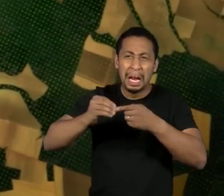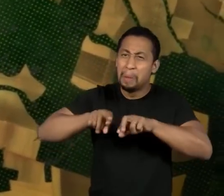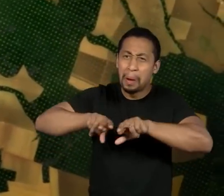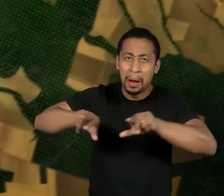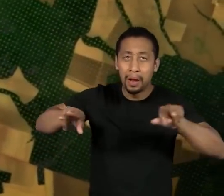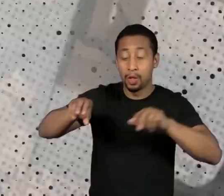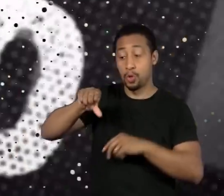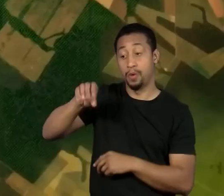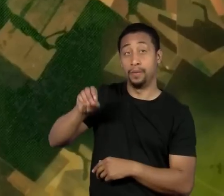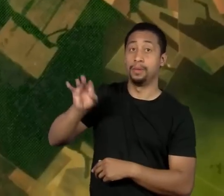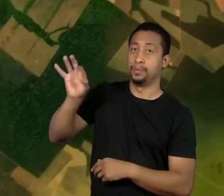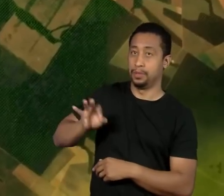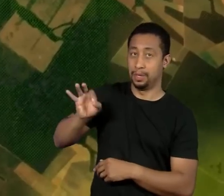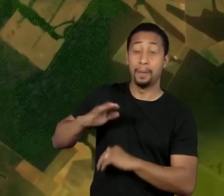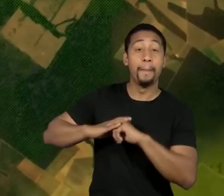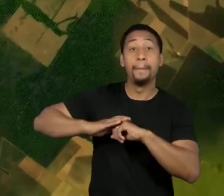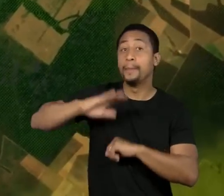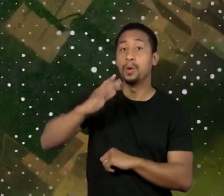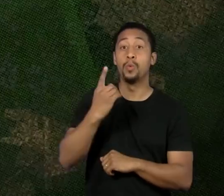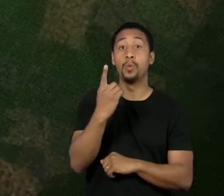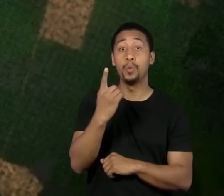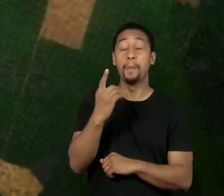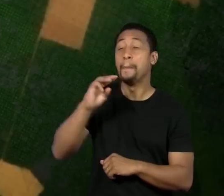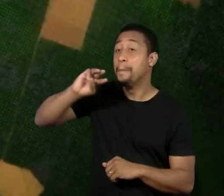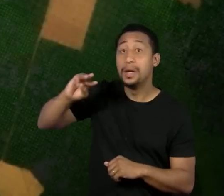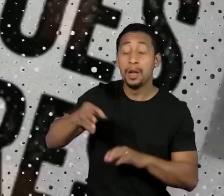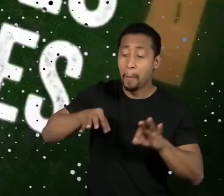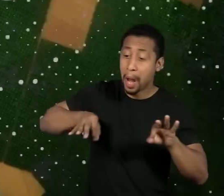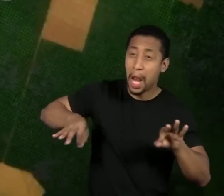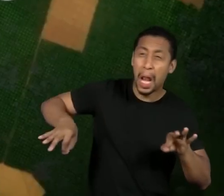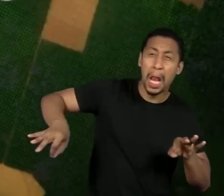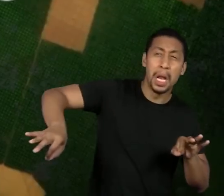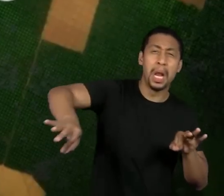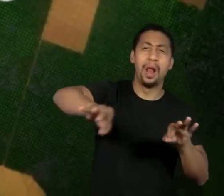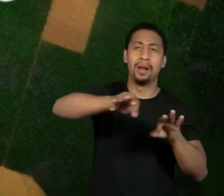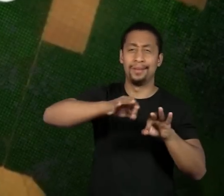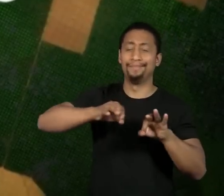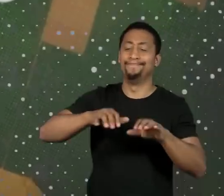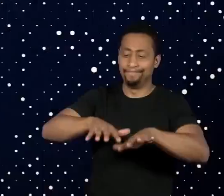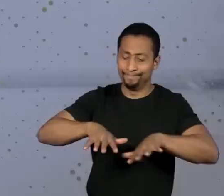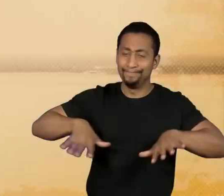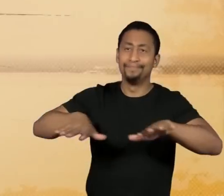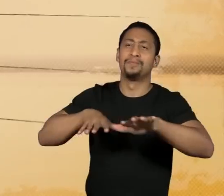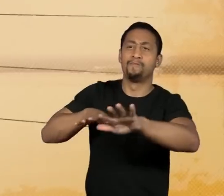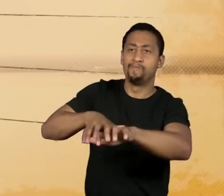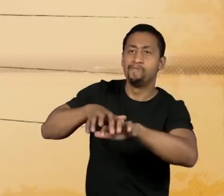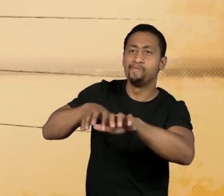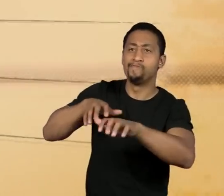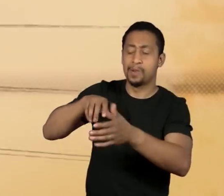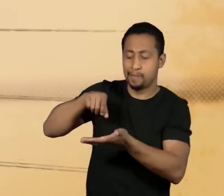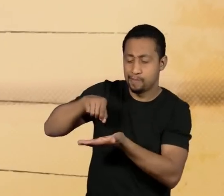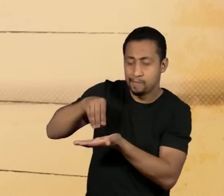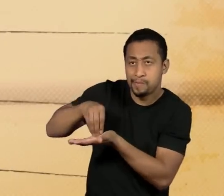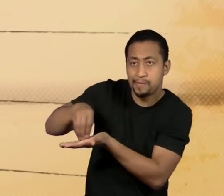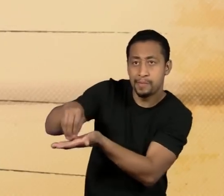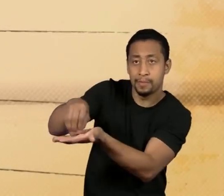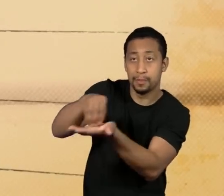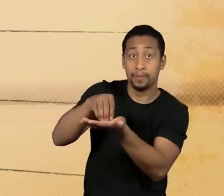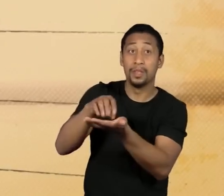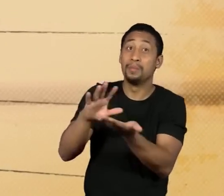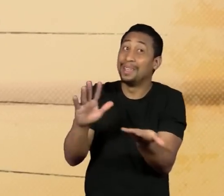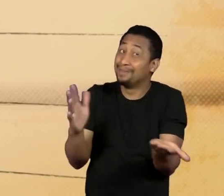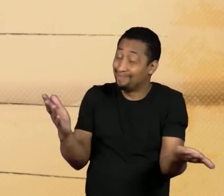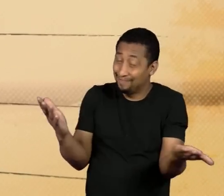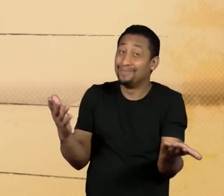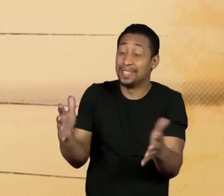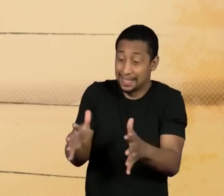11 milhões e meio de hectares de áreas cultivadas. Tão impressionante quanto a produção é a devastação no